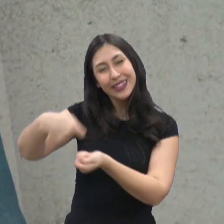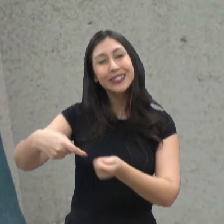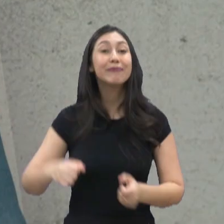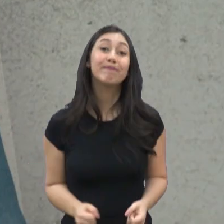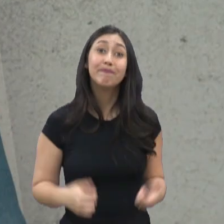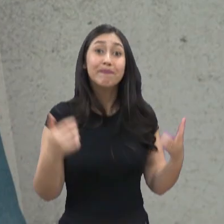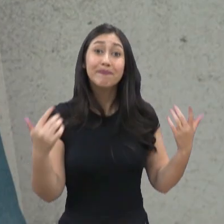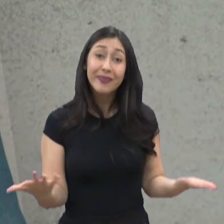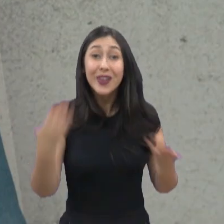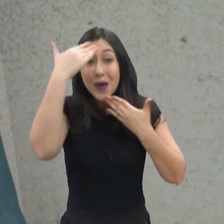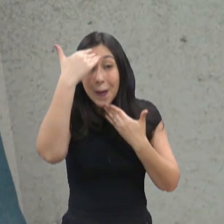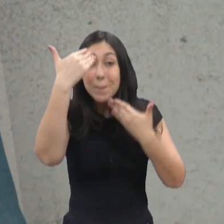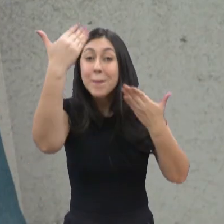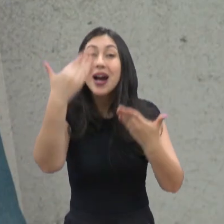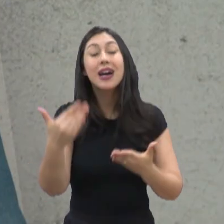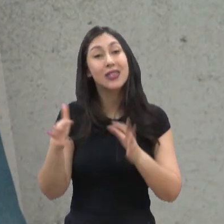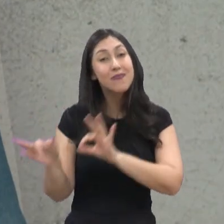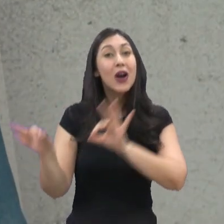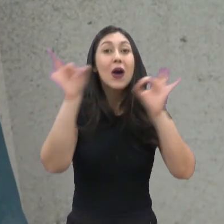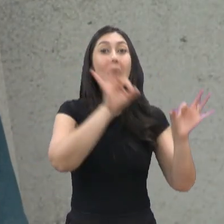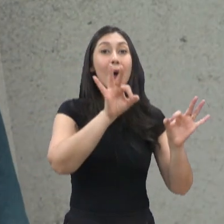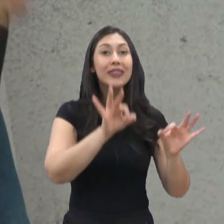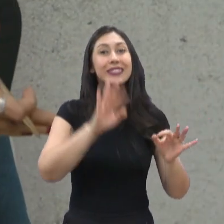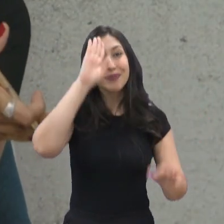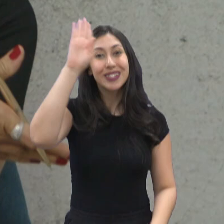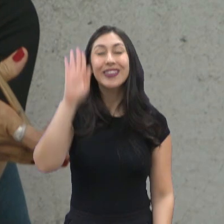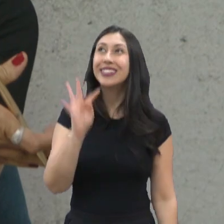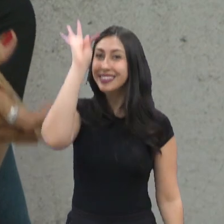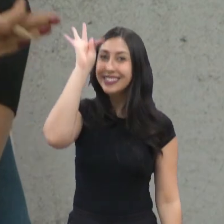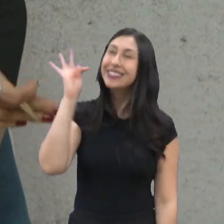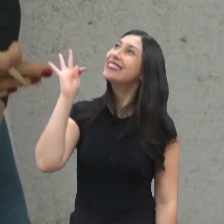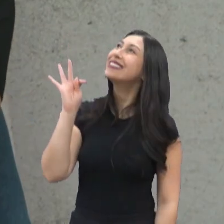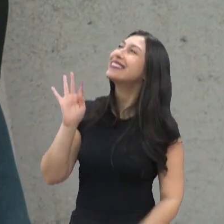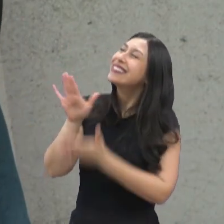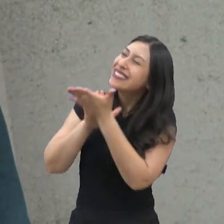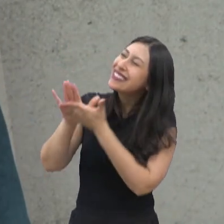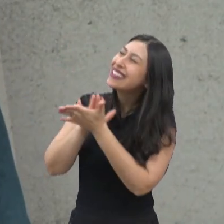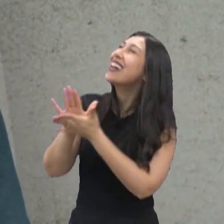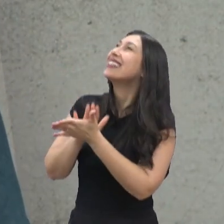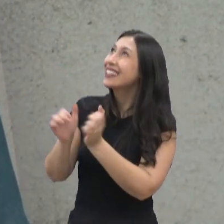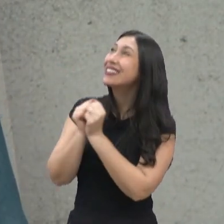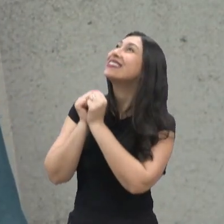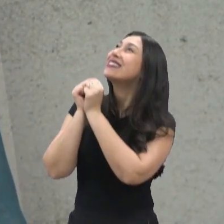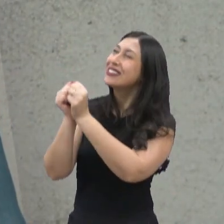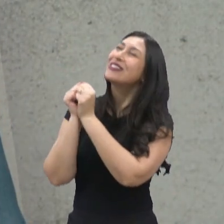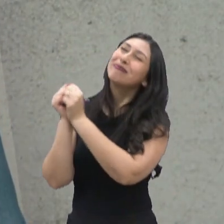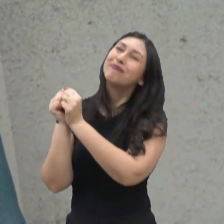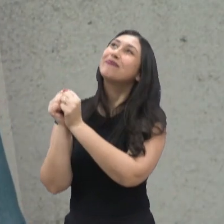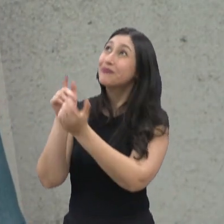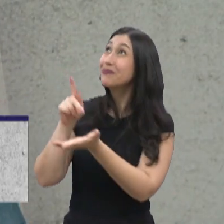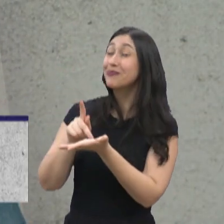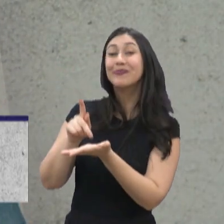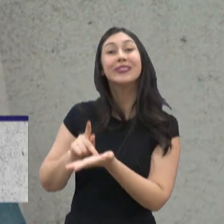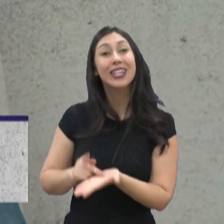Gente, ó, muito obrigada pela sua presença, principalmente de quem? Essa parceira de hoje, maravilhosa, Tamires. Obrigada, viu? Muito obrigada de verdade. E você